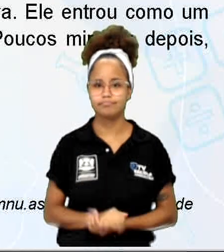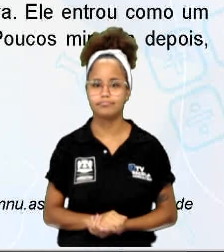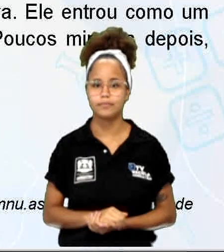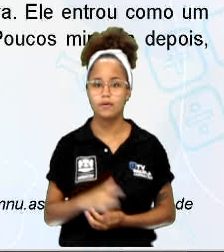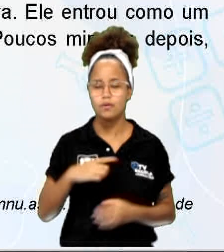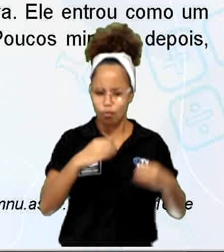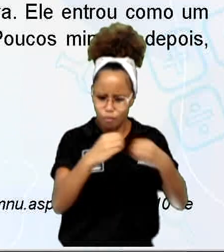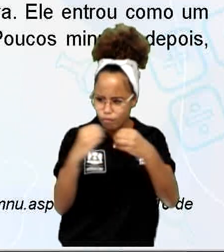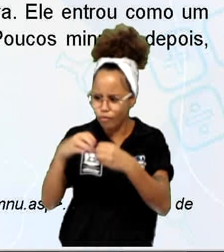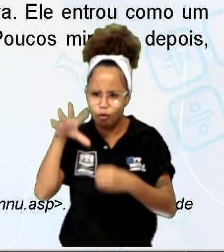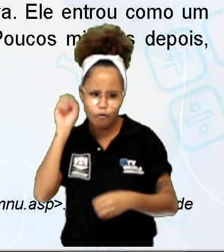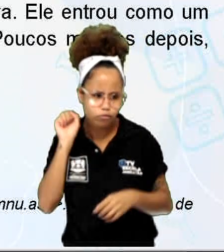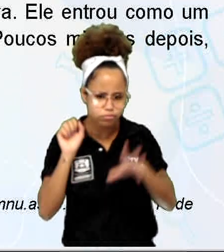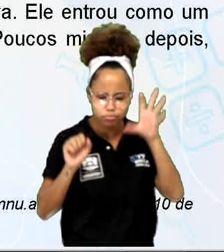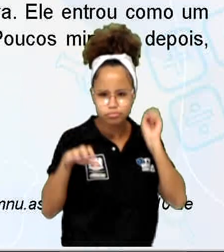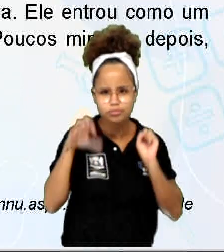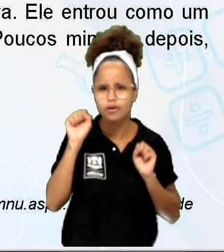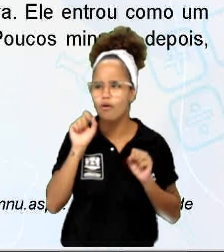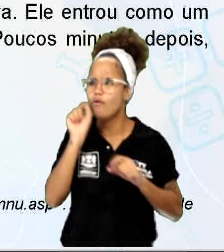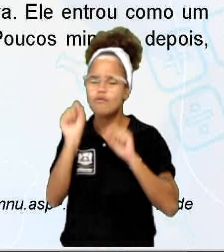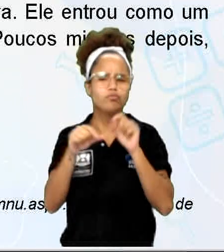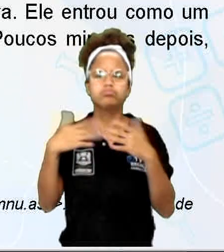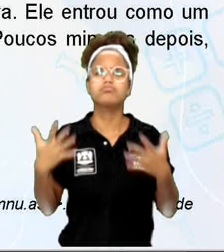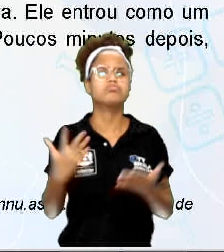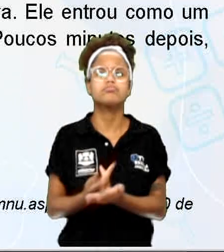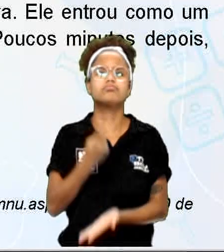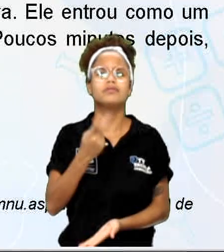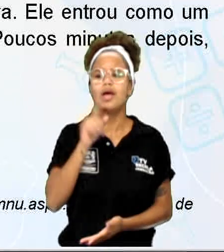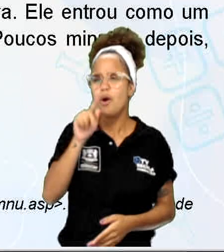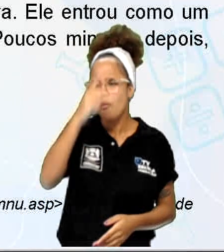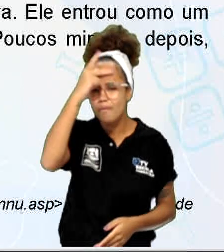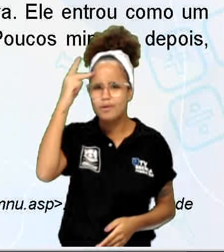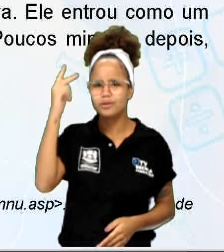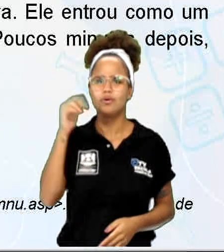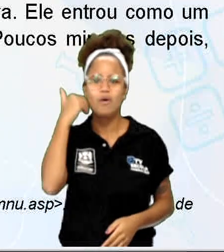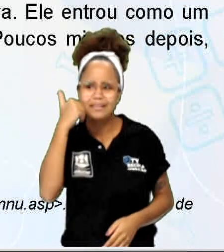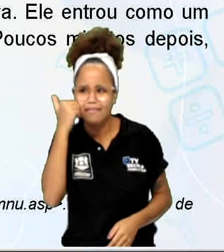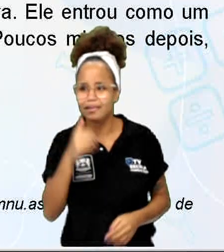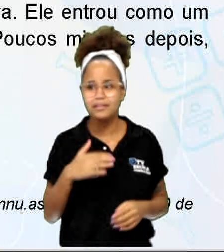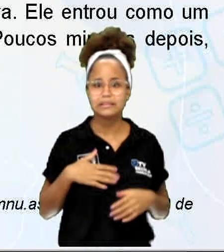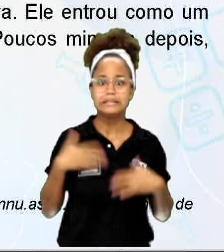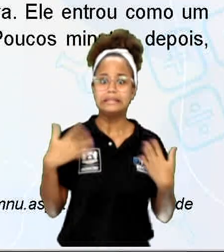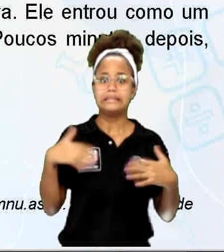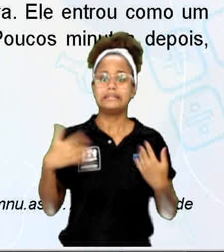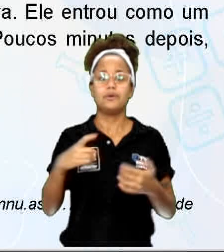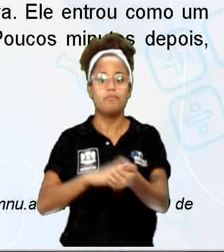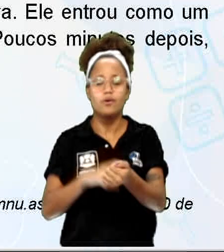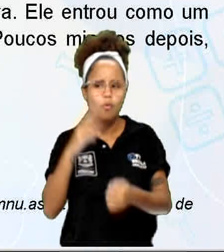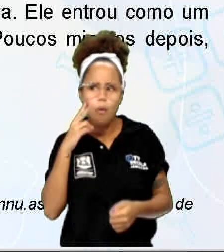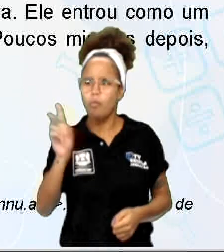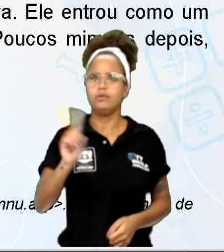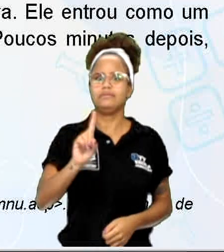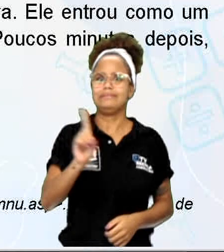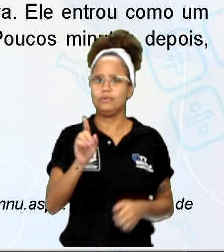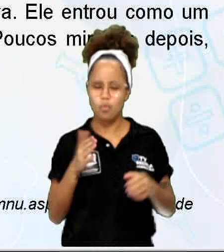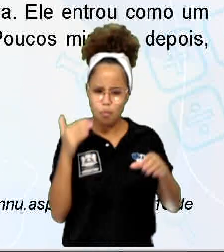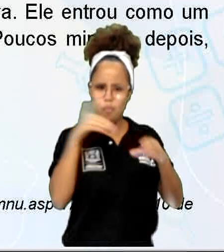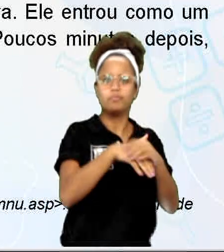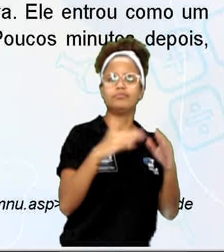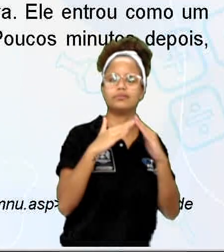ouvindo a gritaria, vieram ver o que se passava. É um tarado, olha que horror. Não olha não, já para dentro, minha